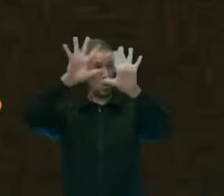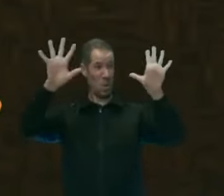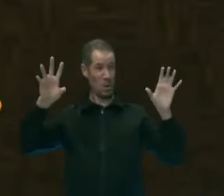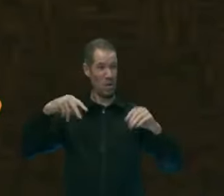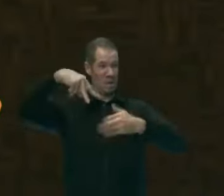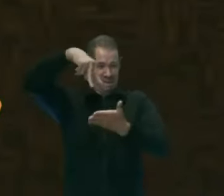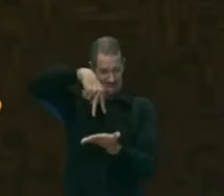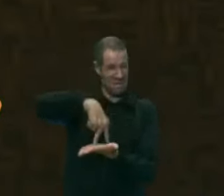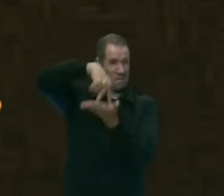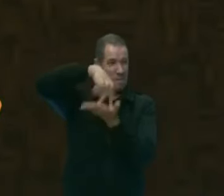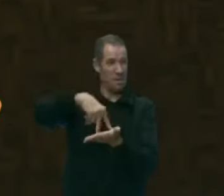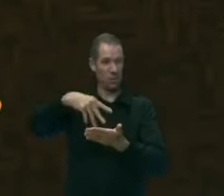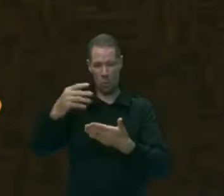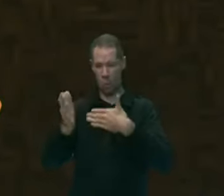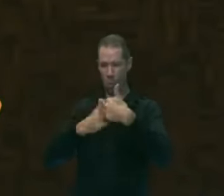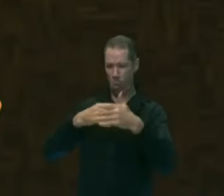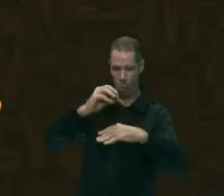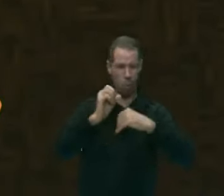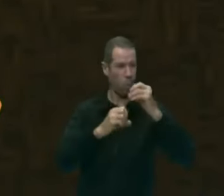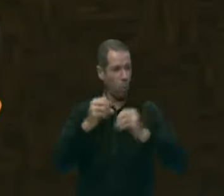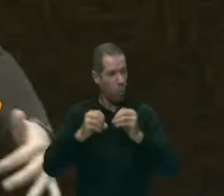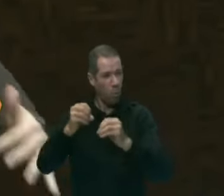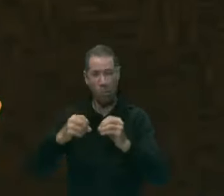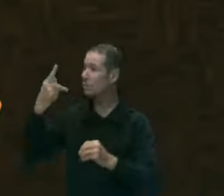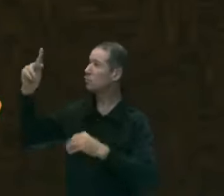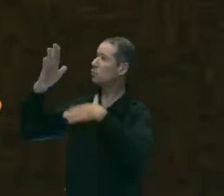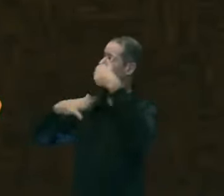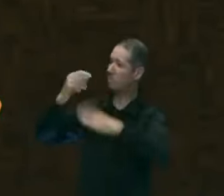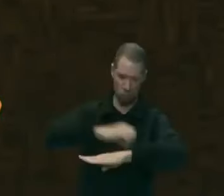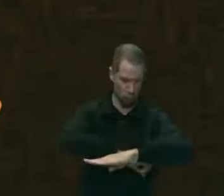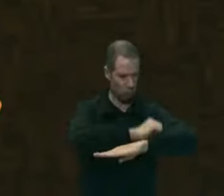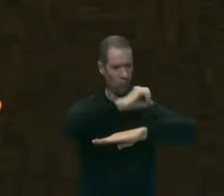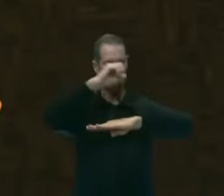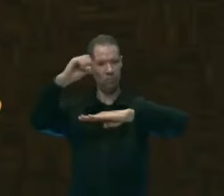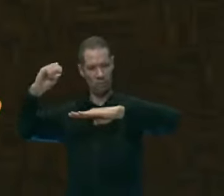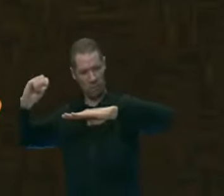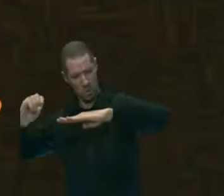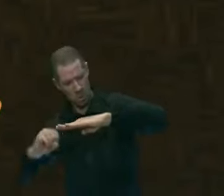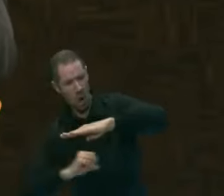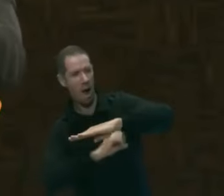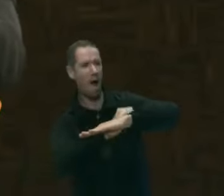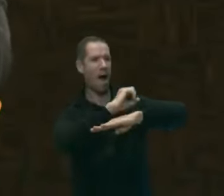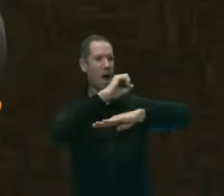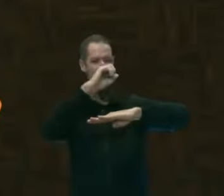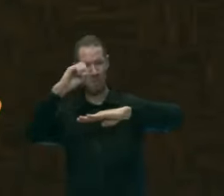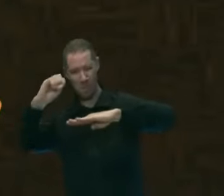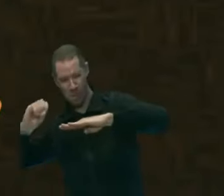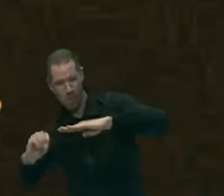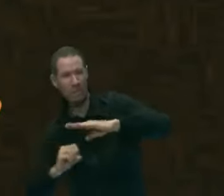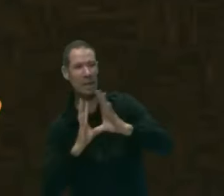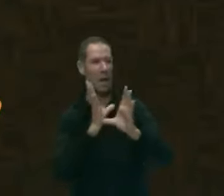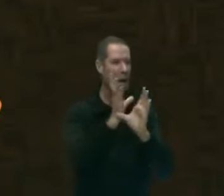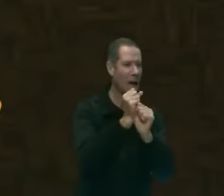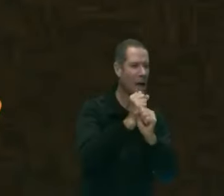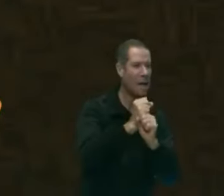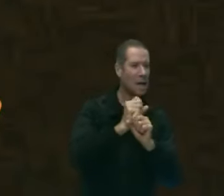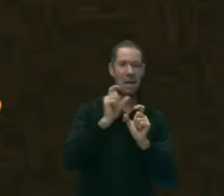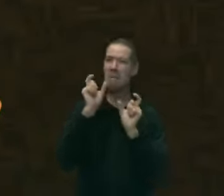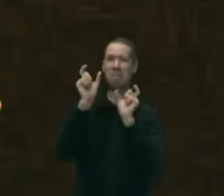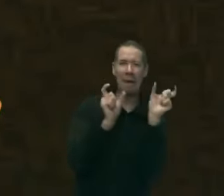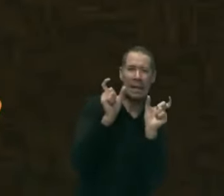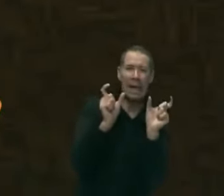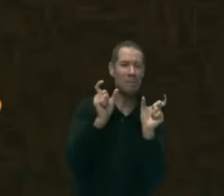as obras de suas mãos. Um dia faz declaração, outro dia, uma noite contra outra noite. Não há palavras, tampouco